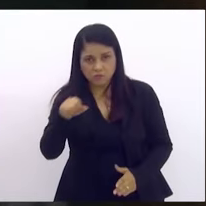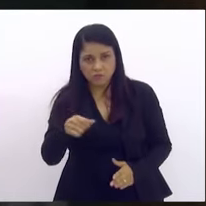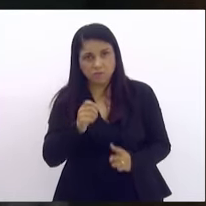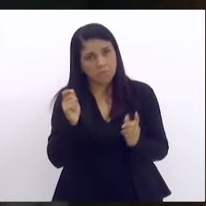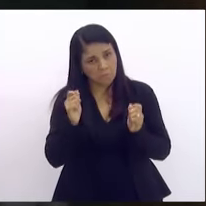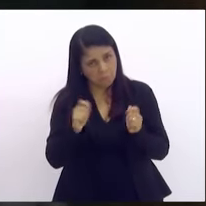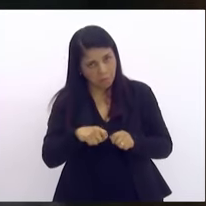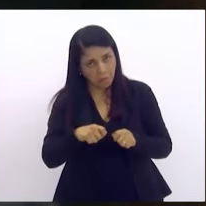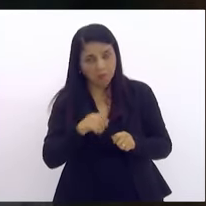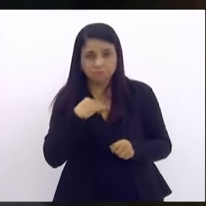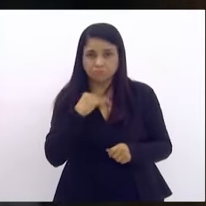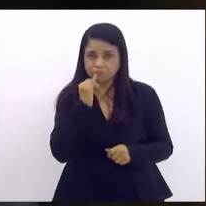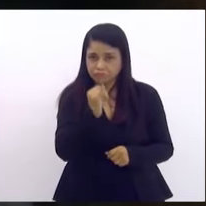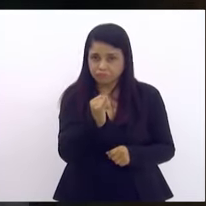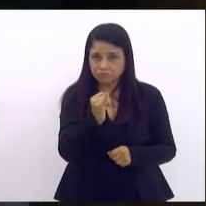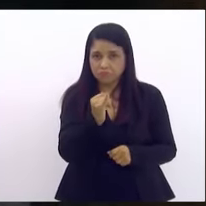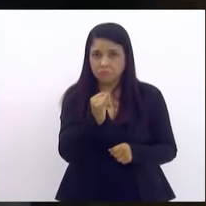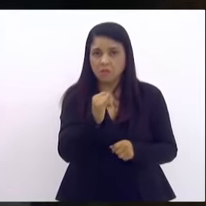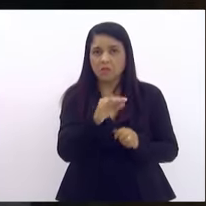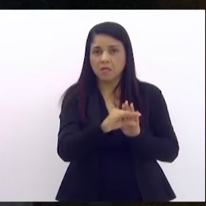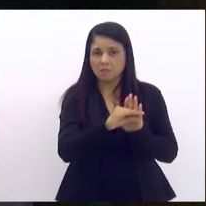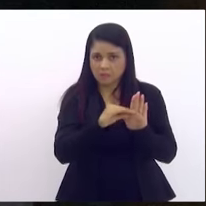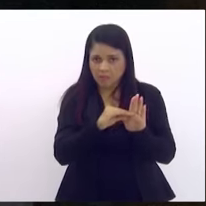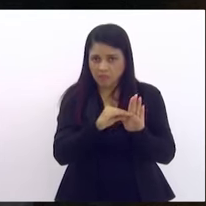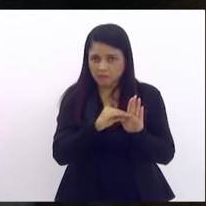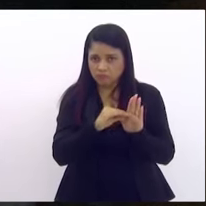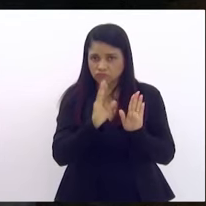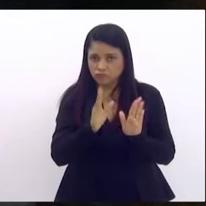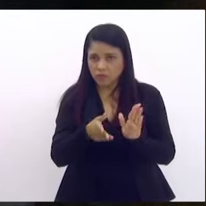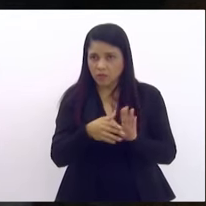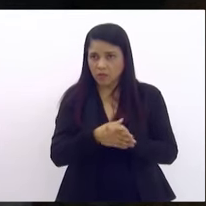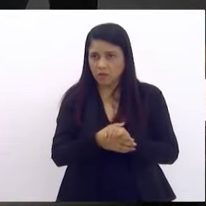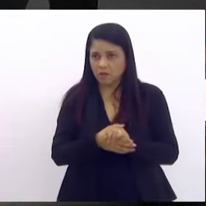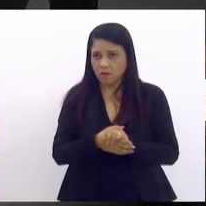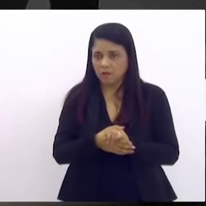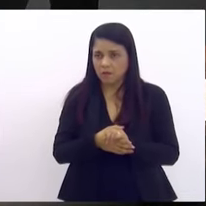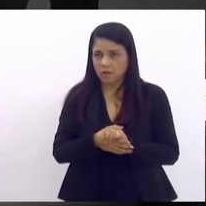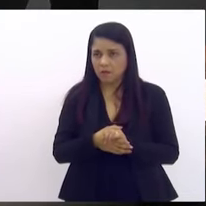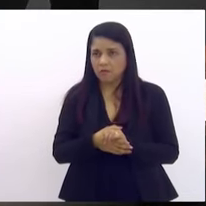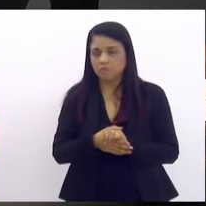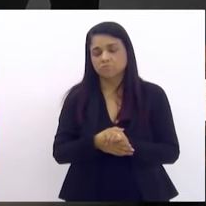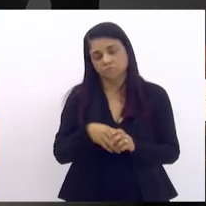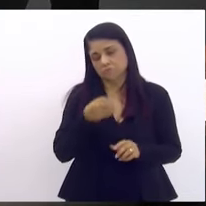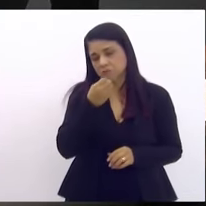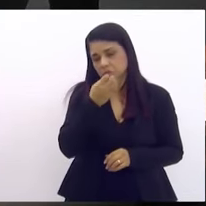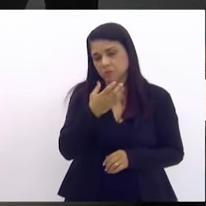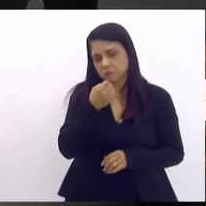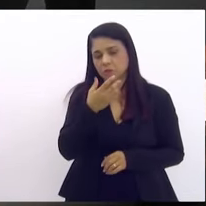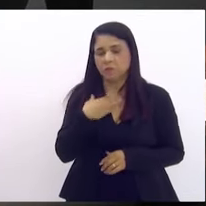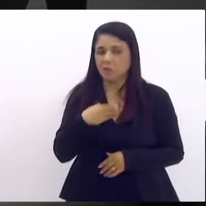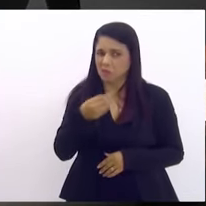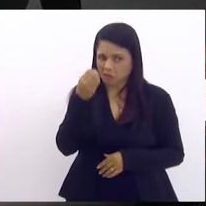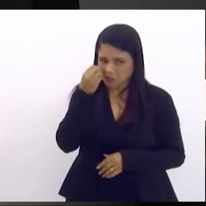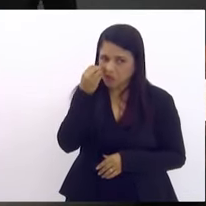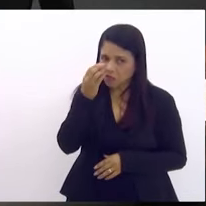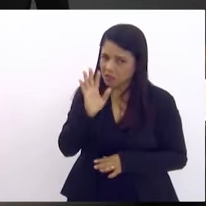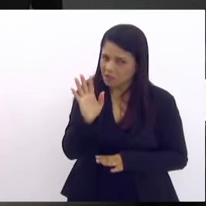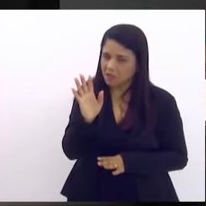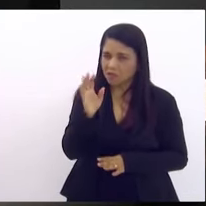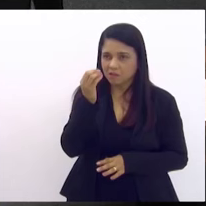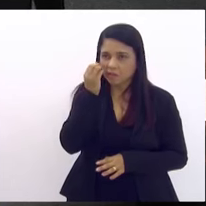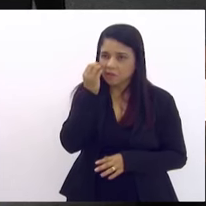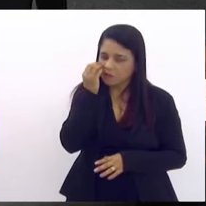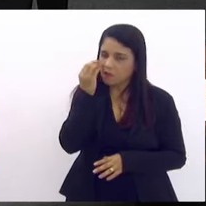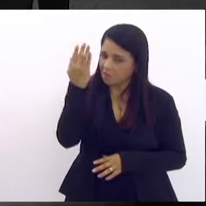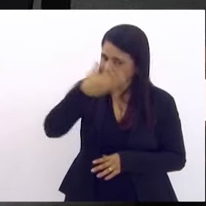dizer que seria assim emendado não ele vai fazer aação Tá bom eu tentei F constatado